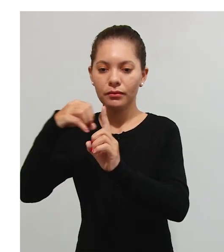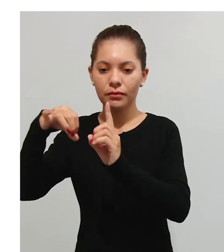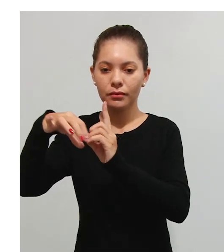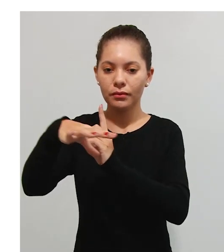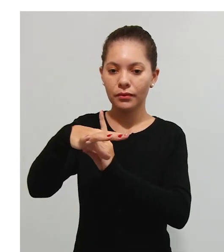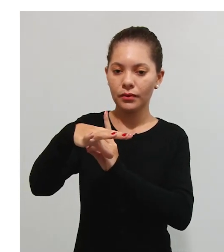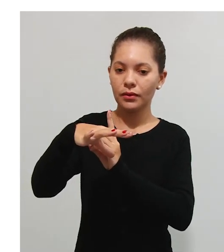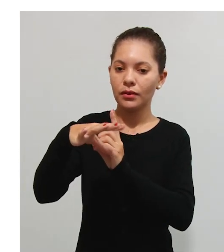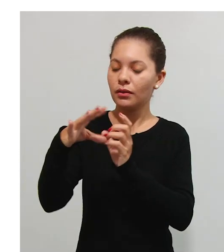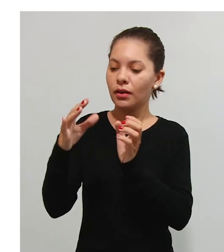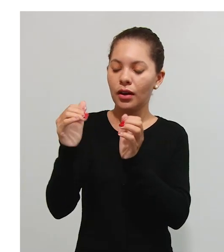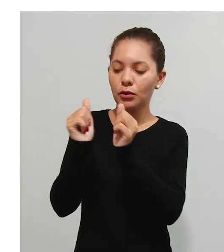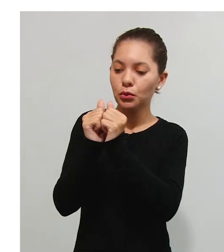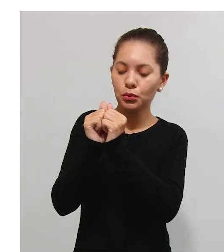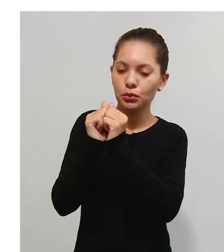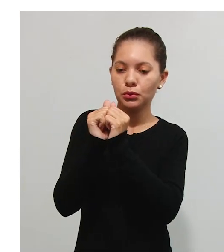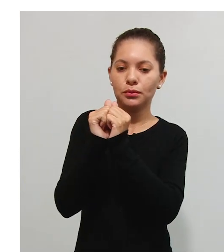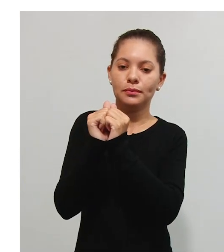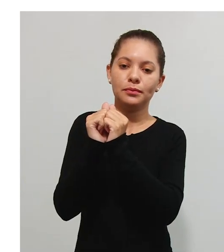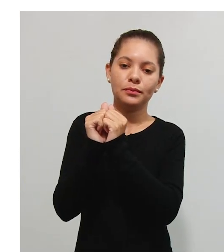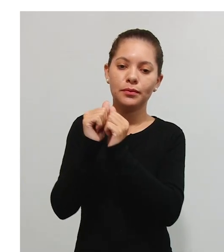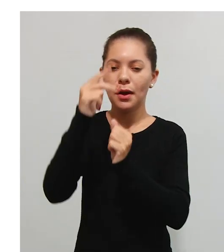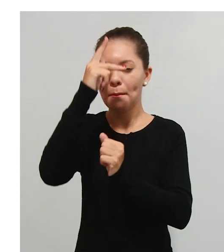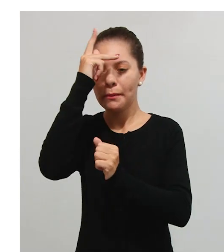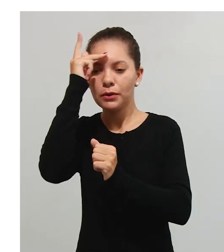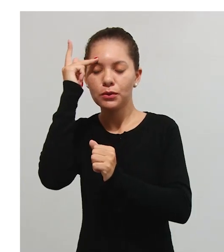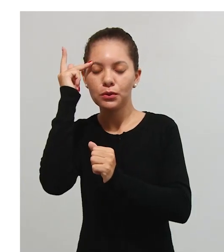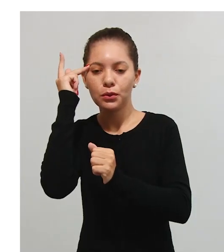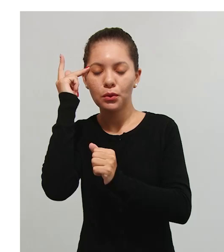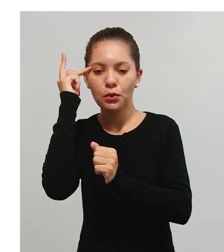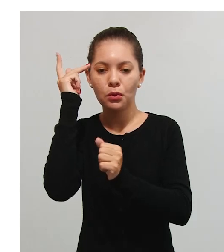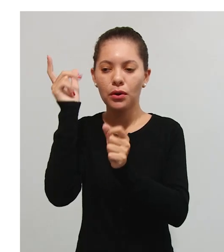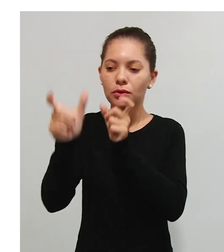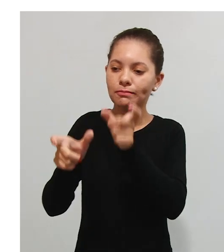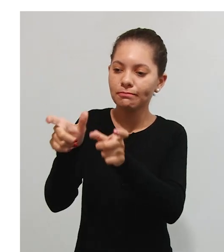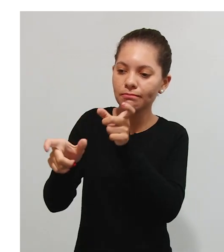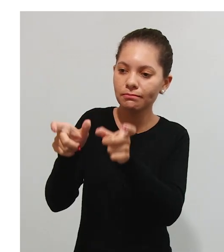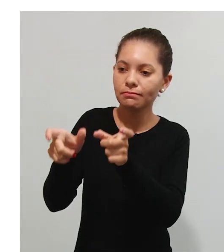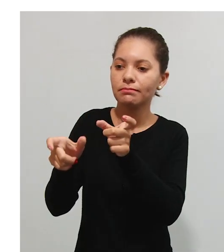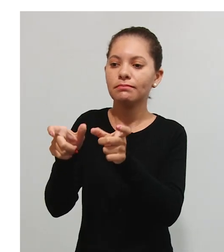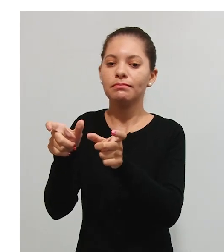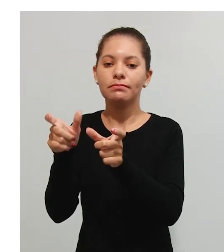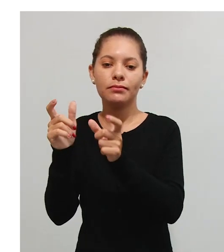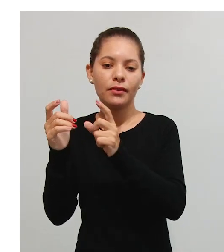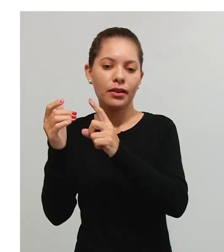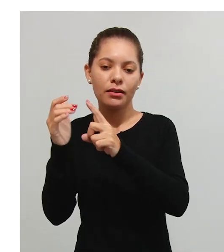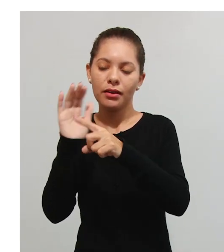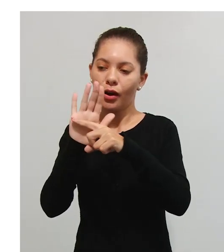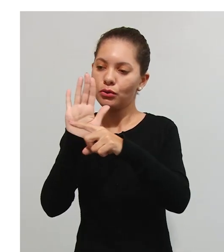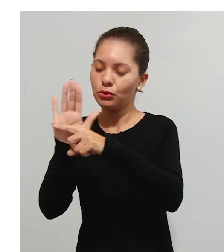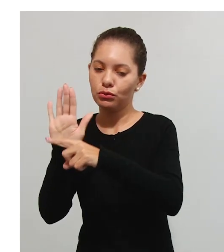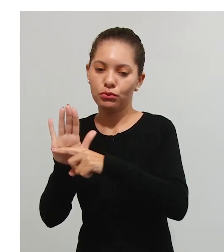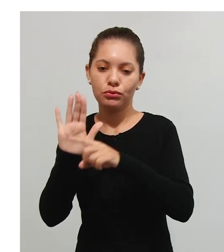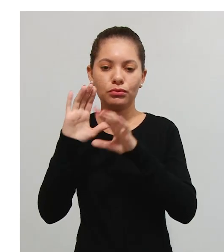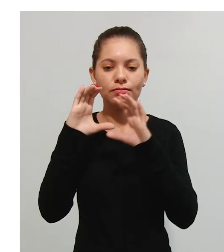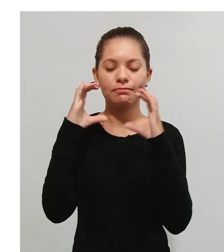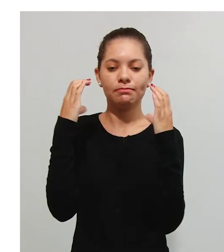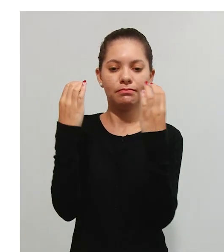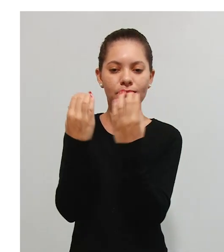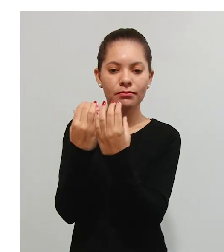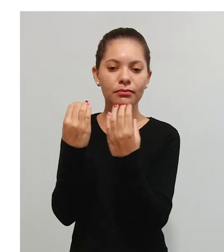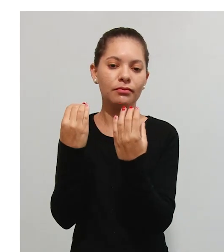ele é coletivo, integrado. É sempre das pessoas ali que fazem acontecer aquele empreendimento para